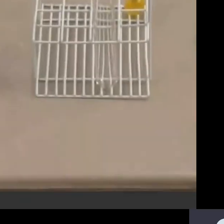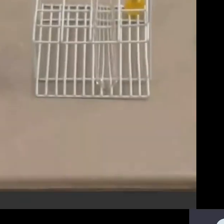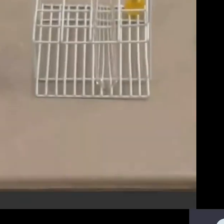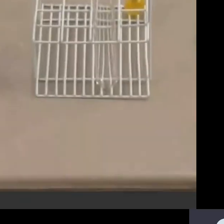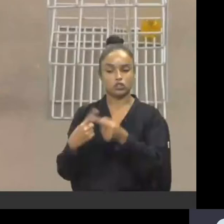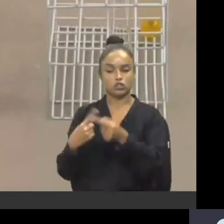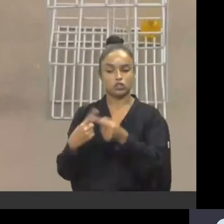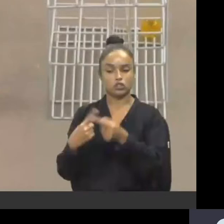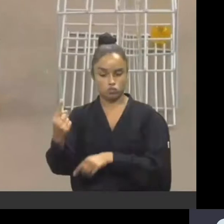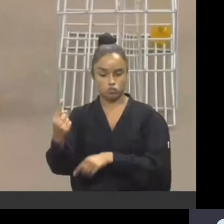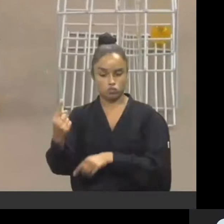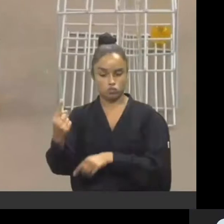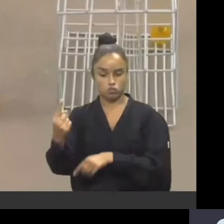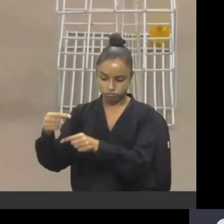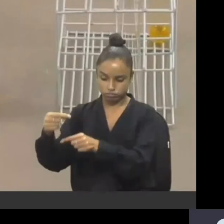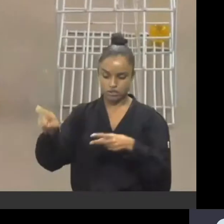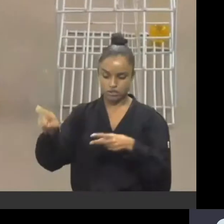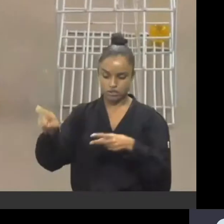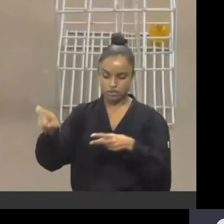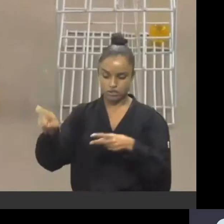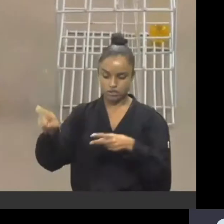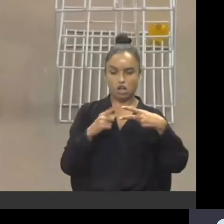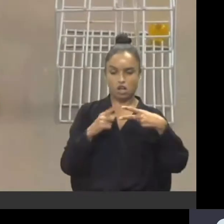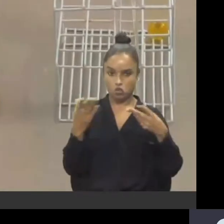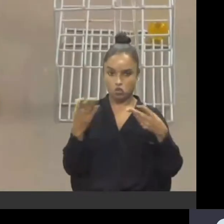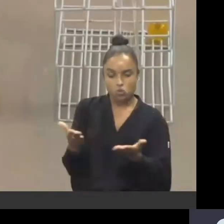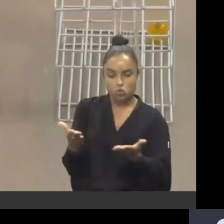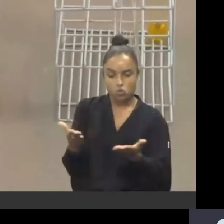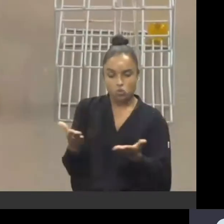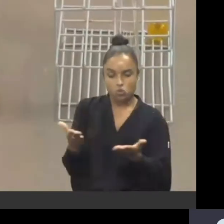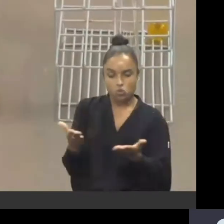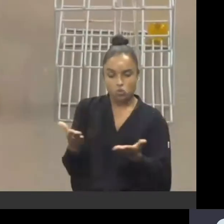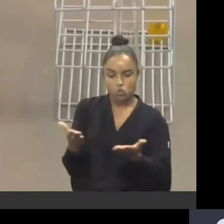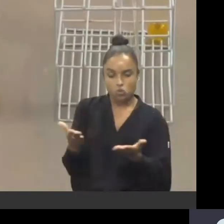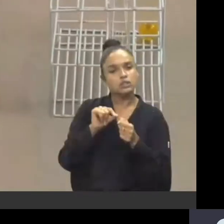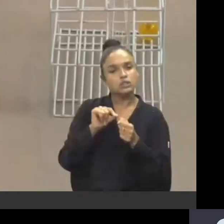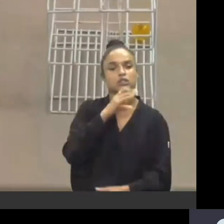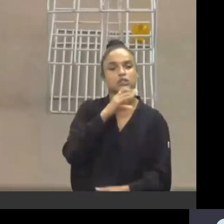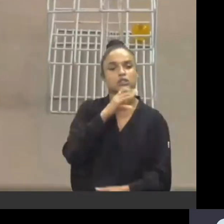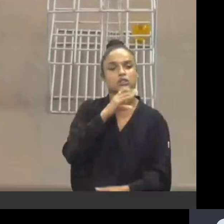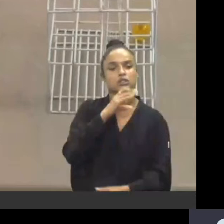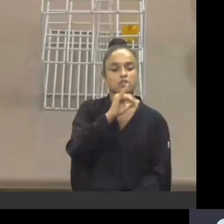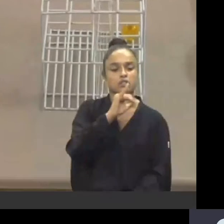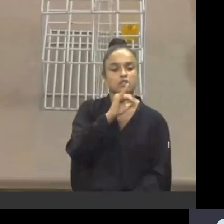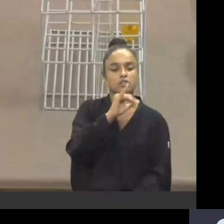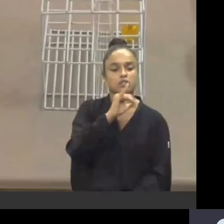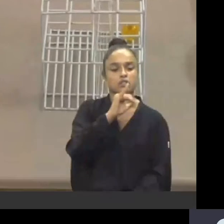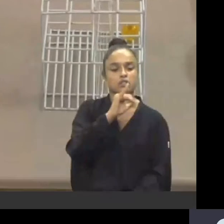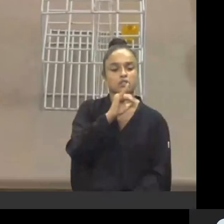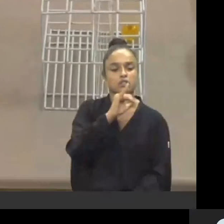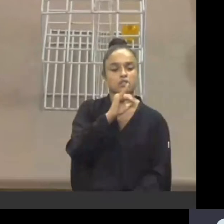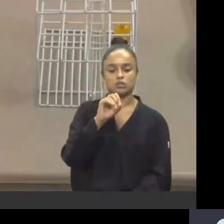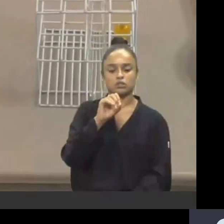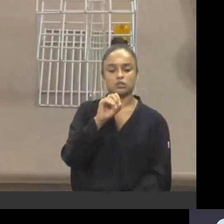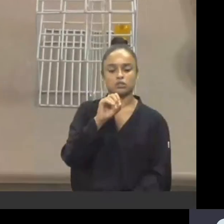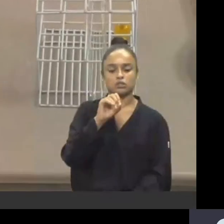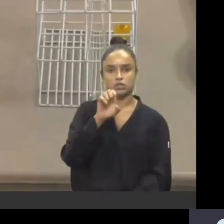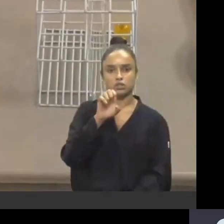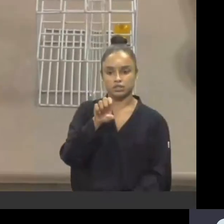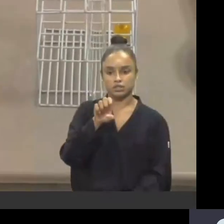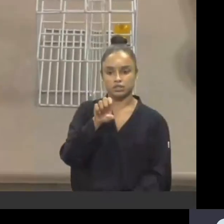Depois nós vamos repetir o procedimento com a ciclohexanona. Nós vamos pipetar 1